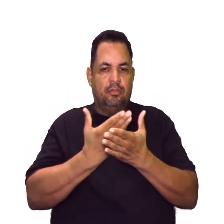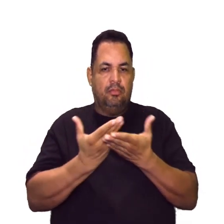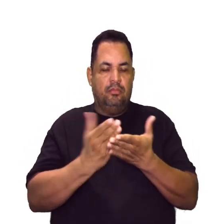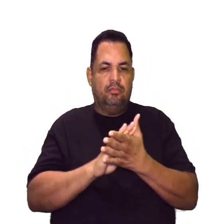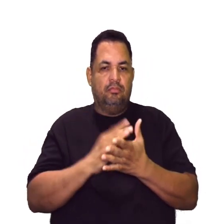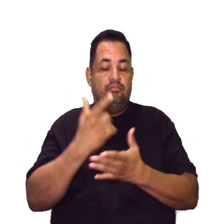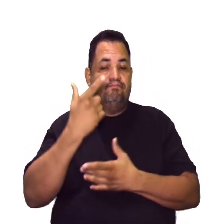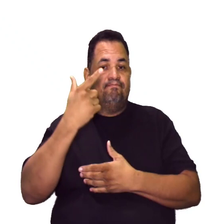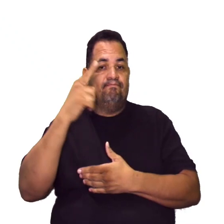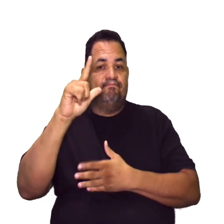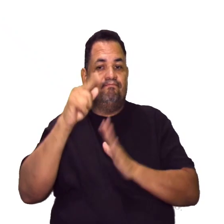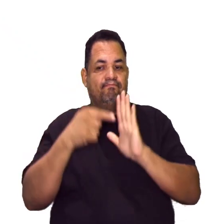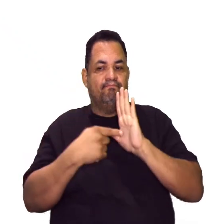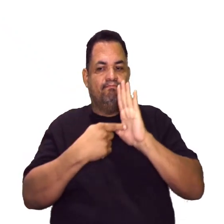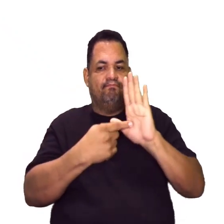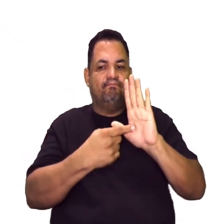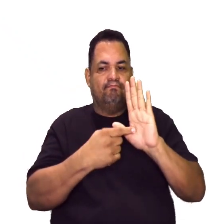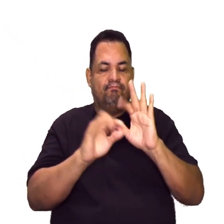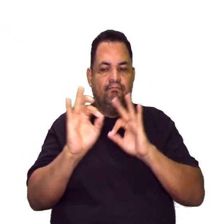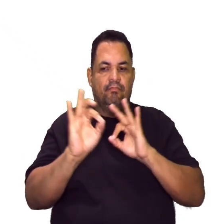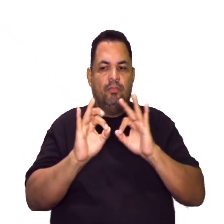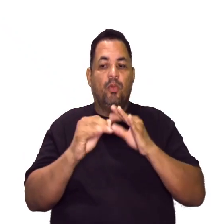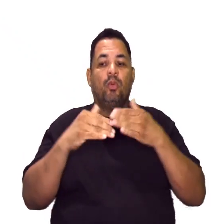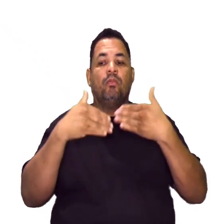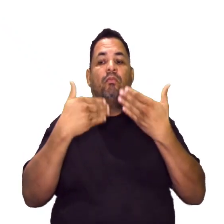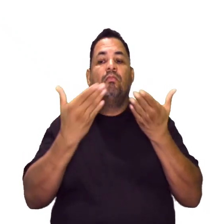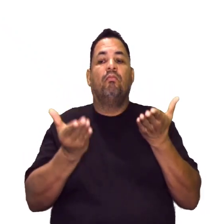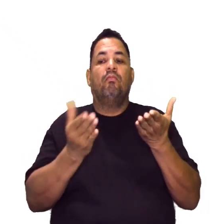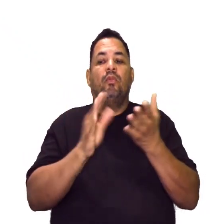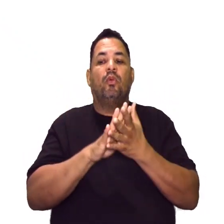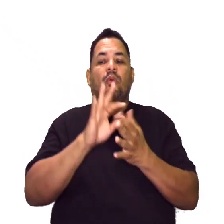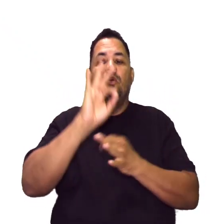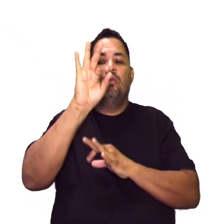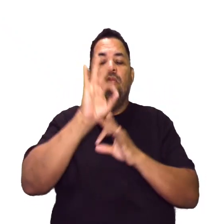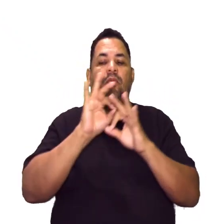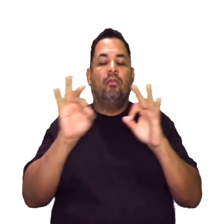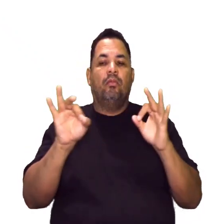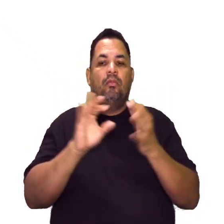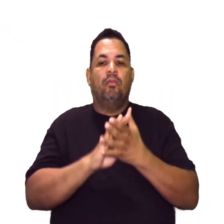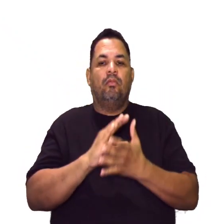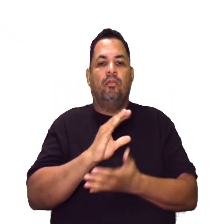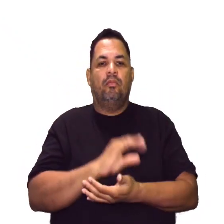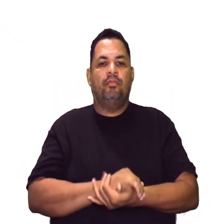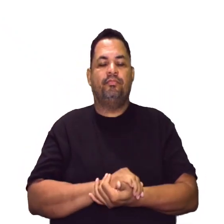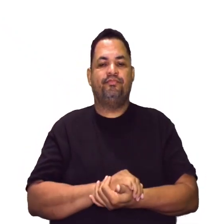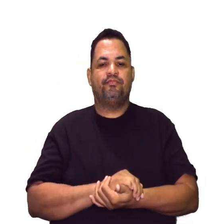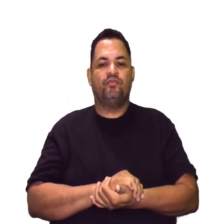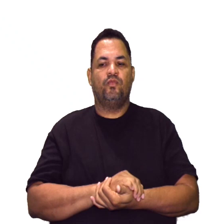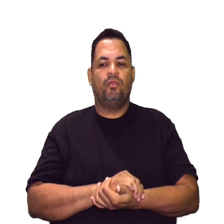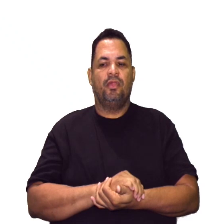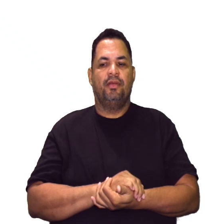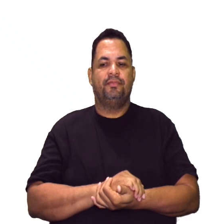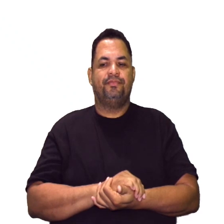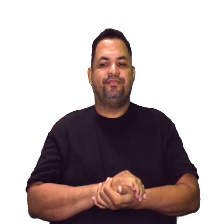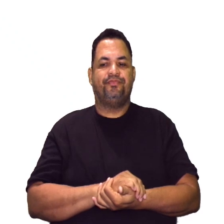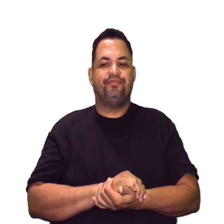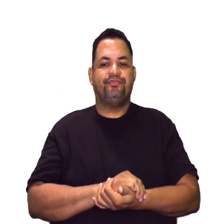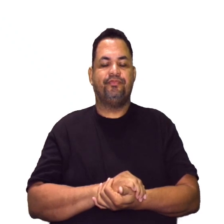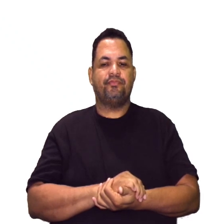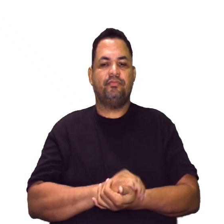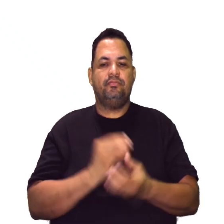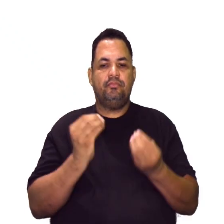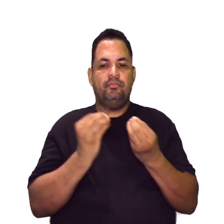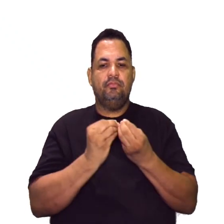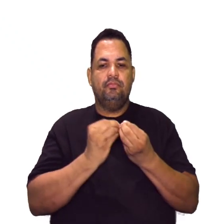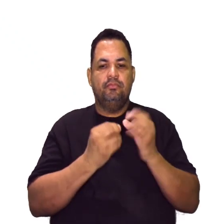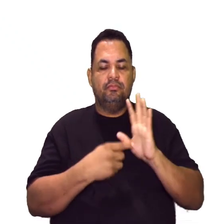conseguimos mostrar qual seria a geometria deste gás, né? Dessas moléculas